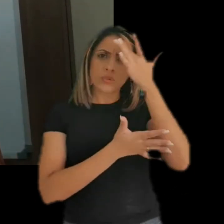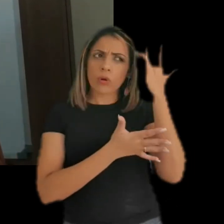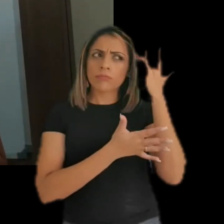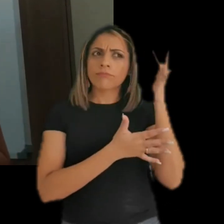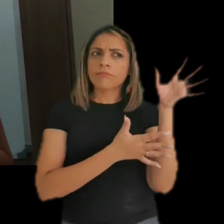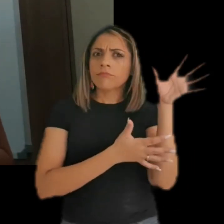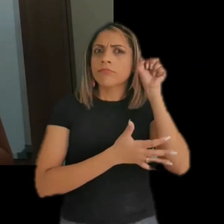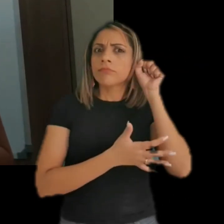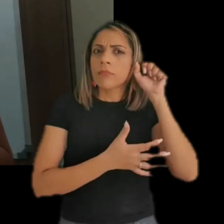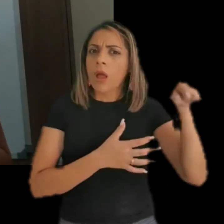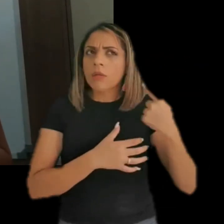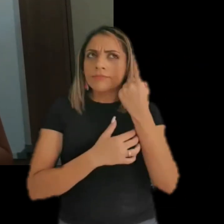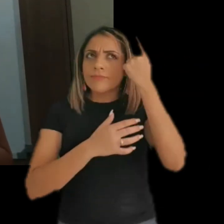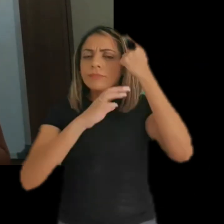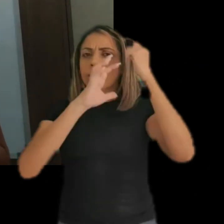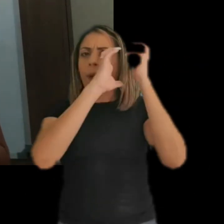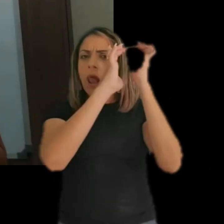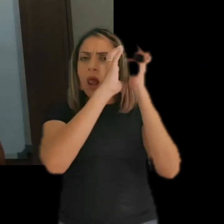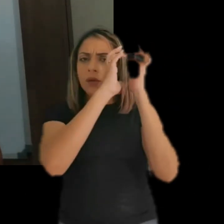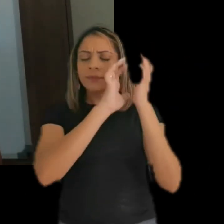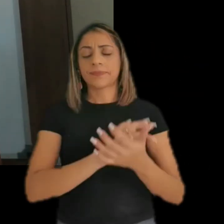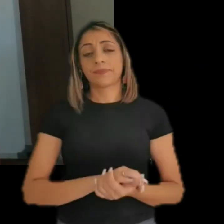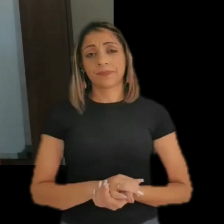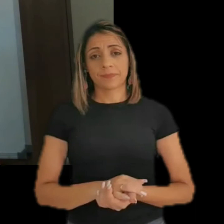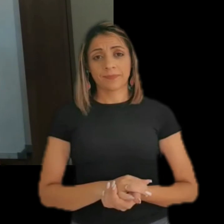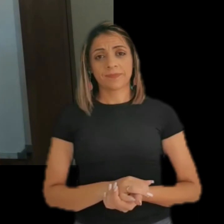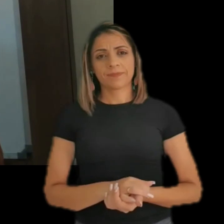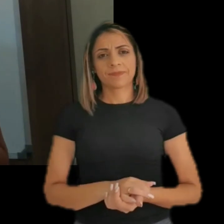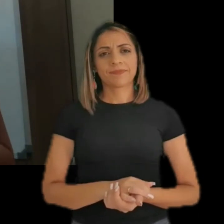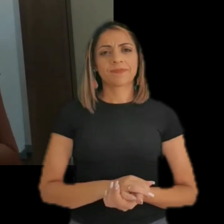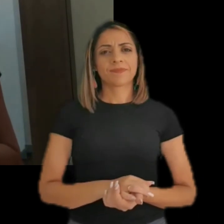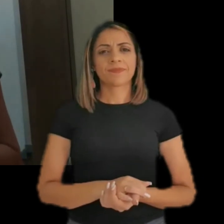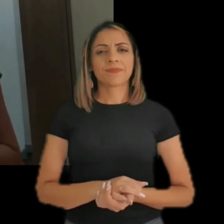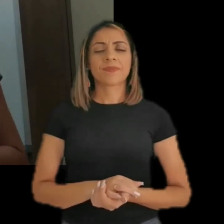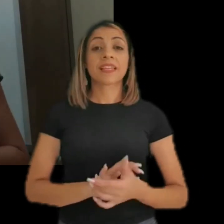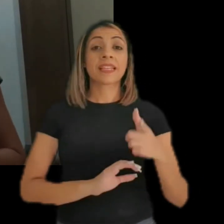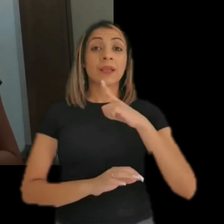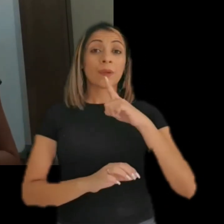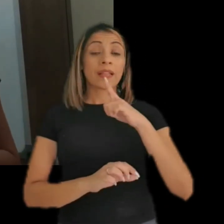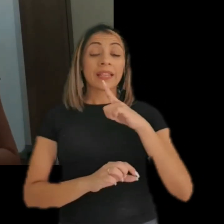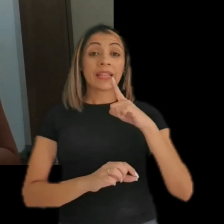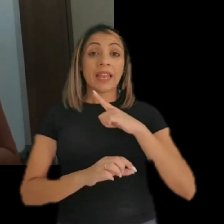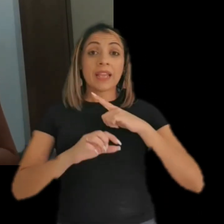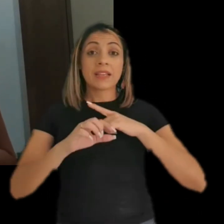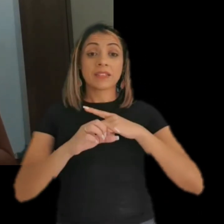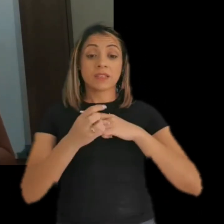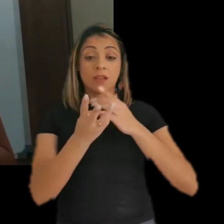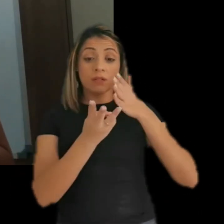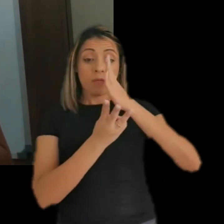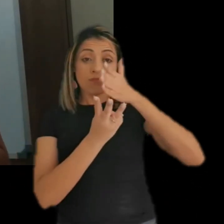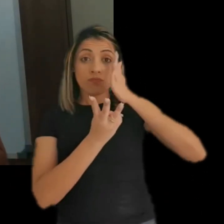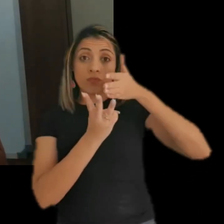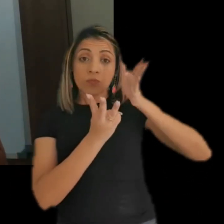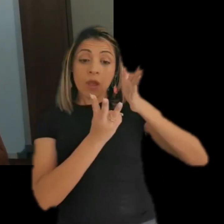ouvido interno, até dá na mesma. Então, há essas 3 subdivisões, né? De orelha externa, orelha média e